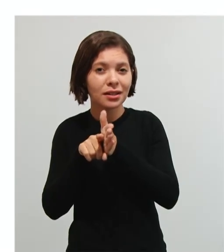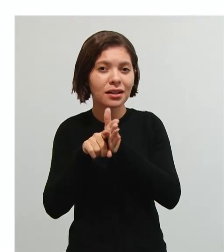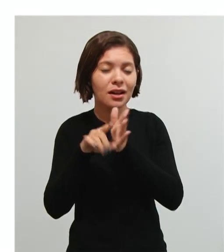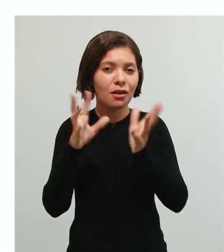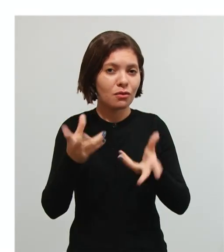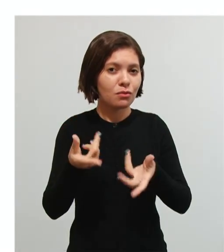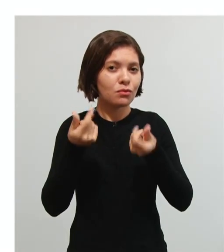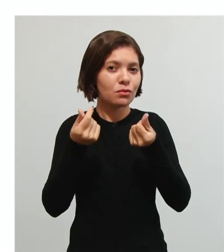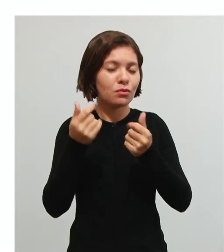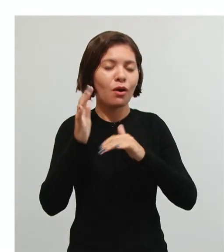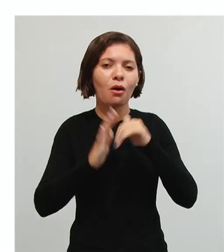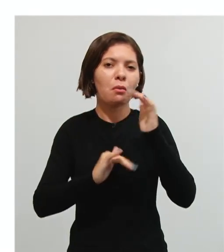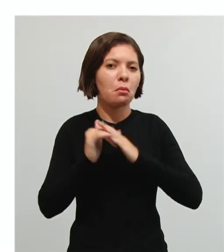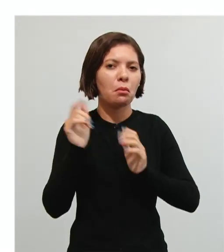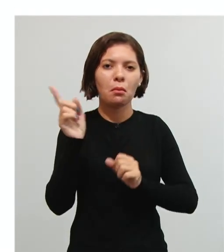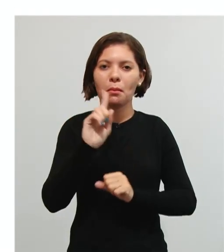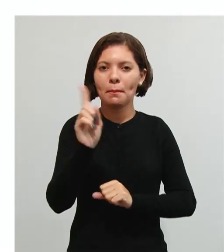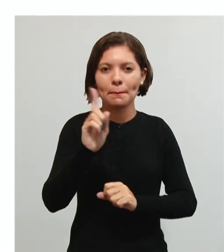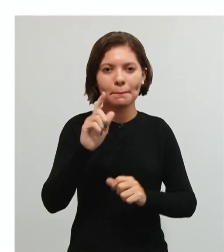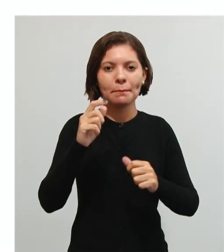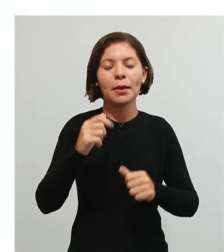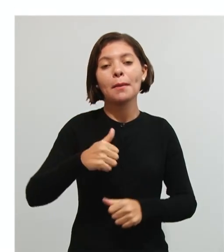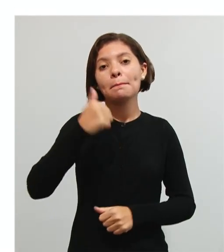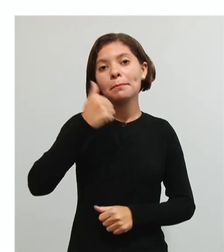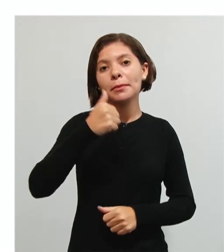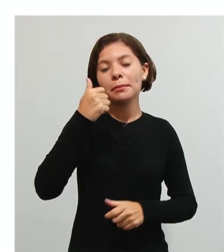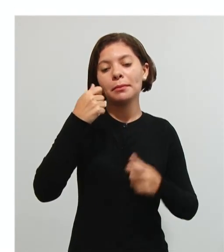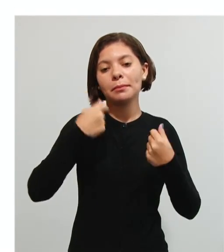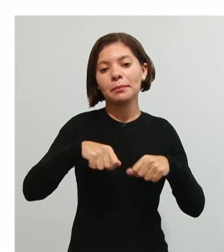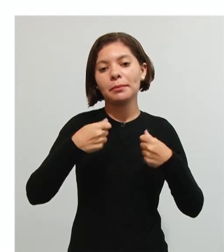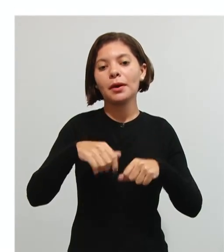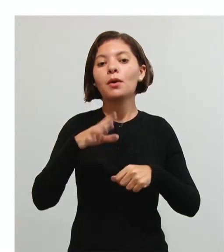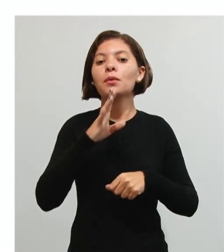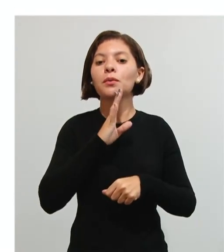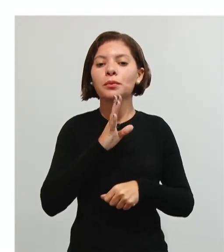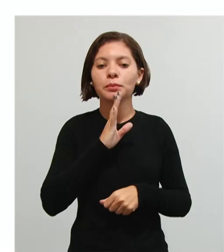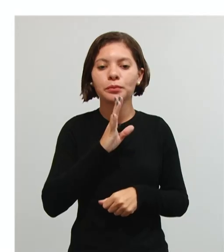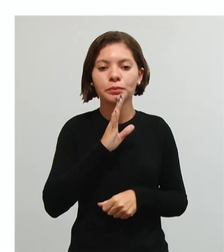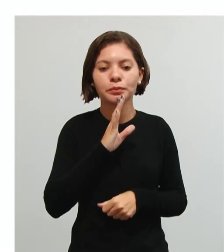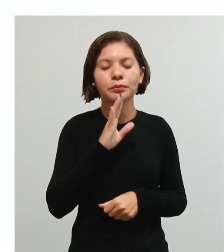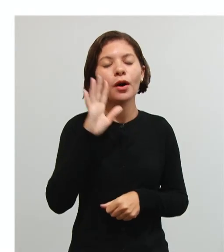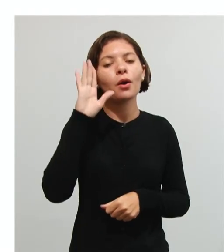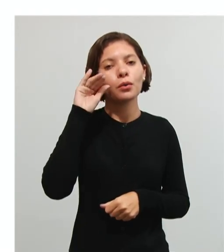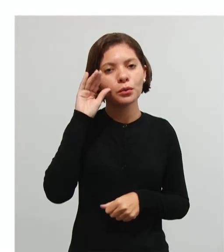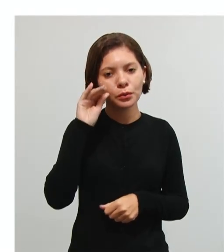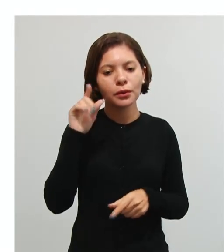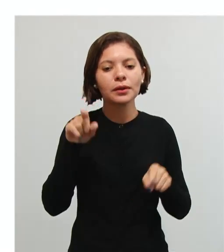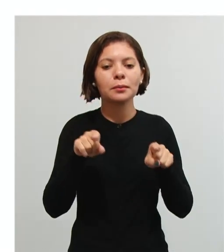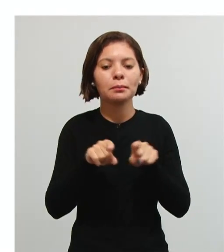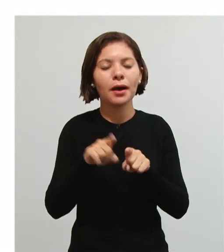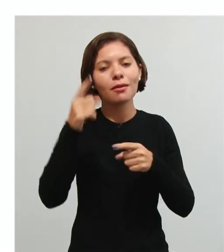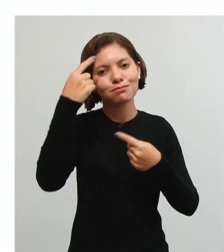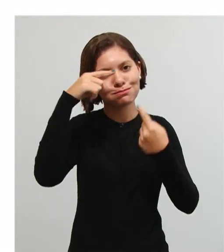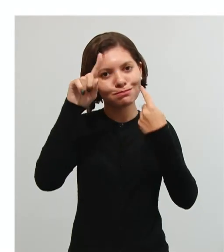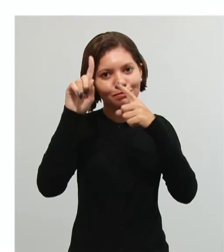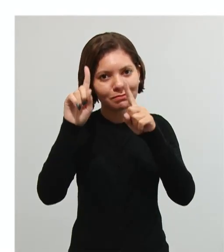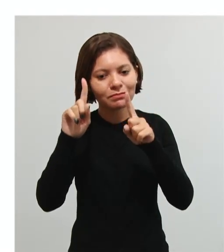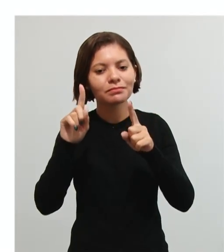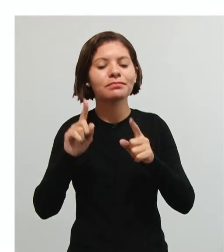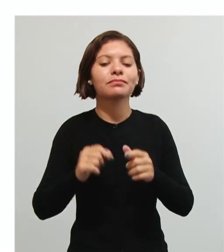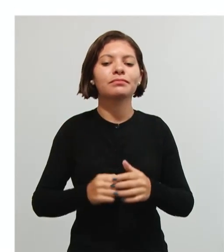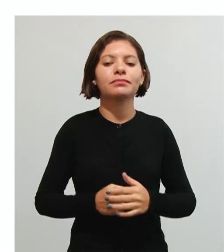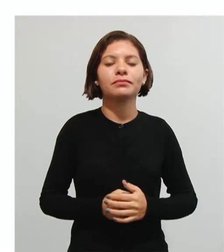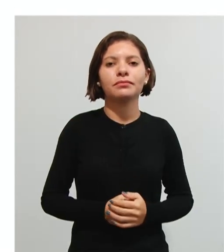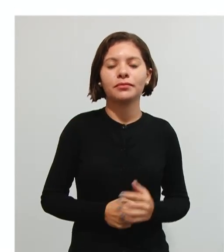ele tem que ter, primeiro, conhecimento do assunto a ser pesquisado, curiosidade, criatividade,